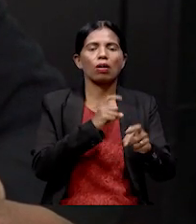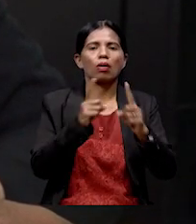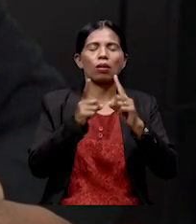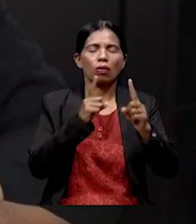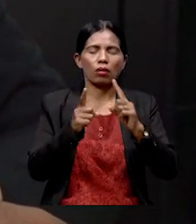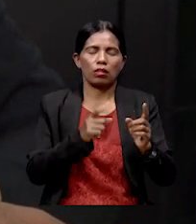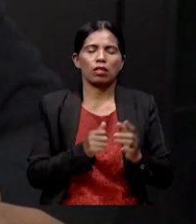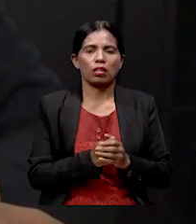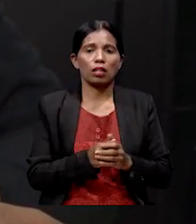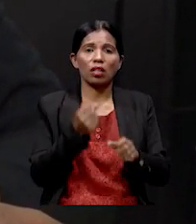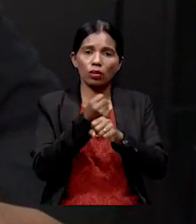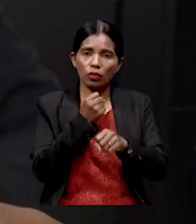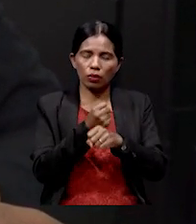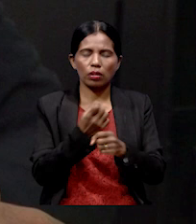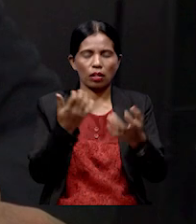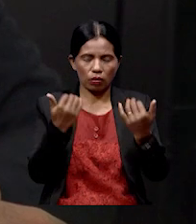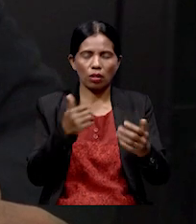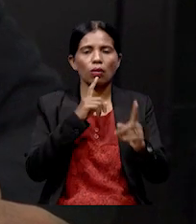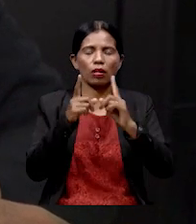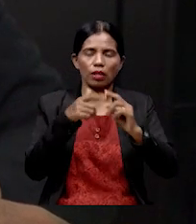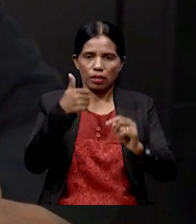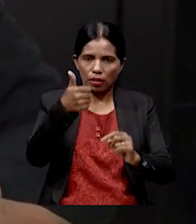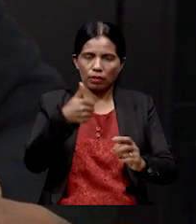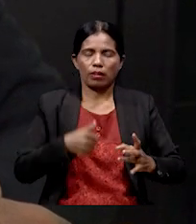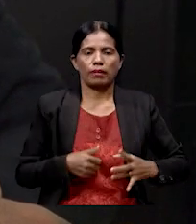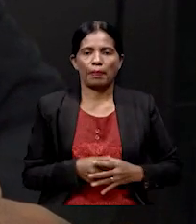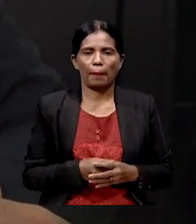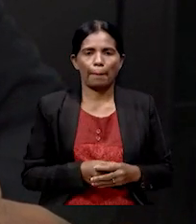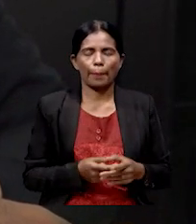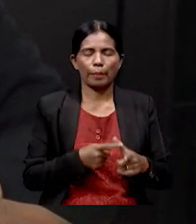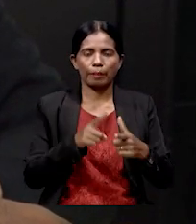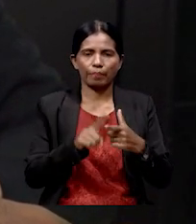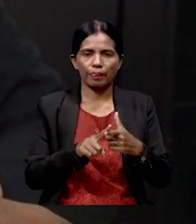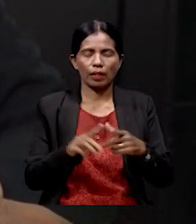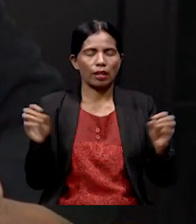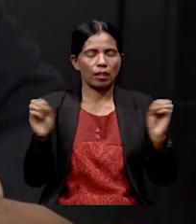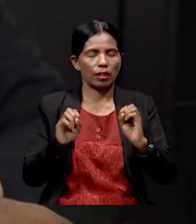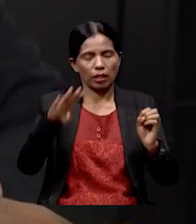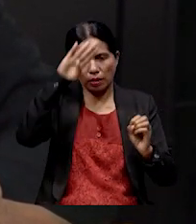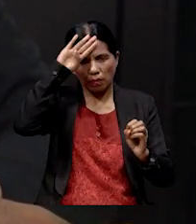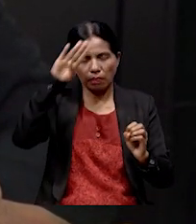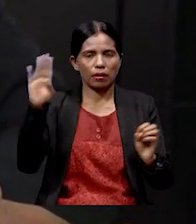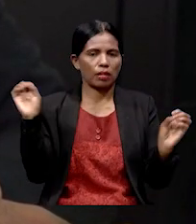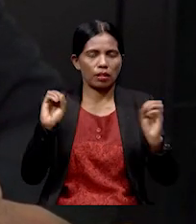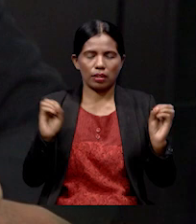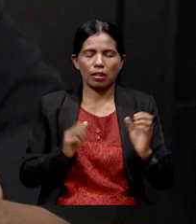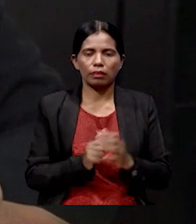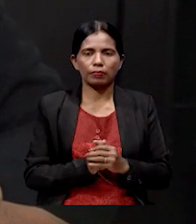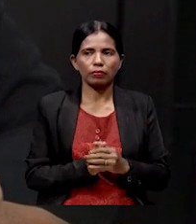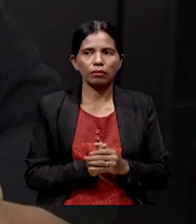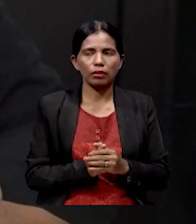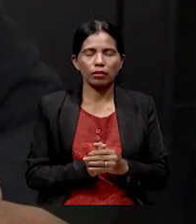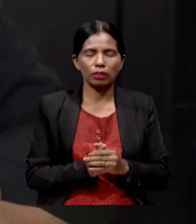filo fale, o dia filo fale, e depois lá e semanas, urina só